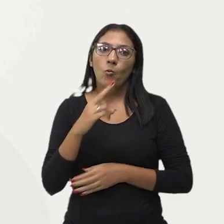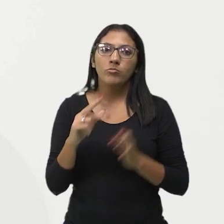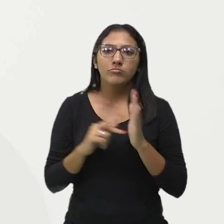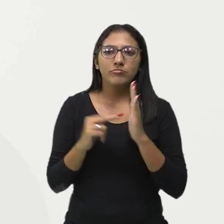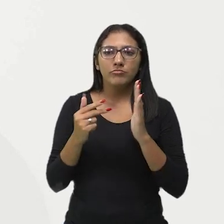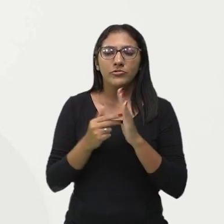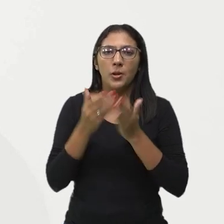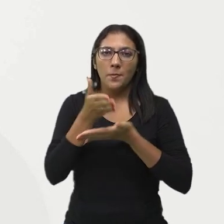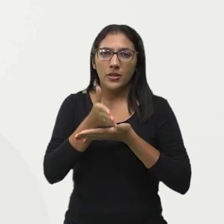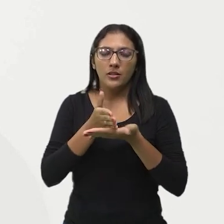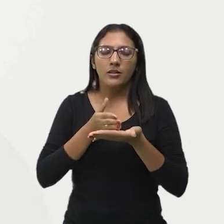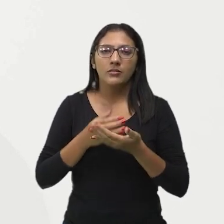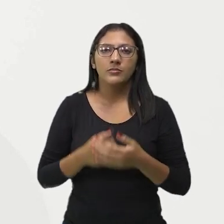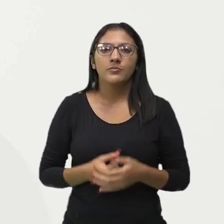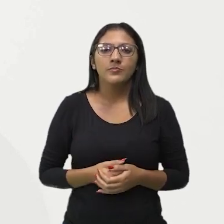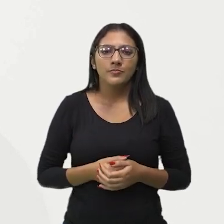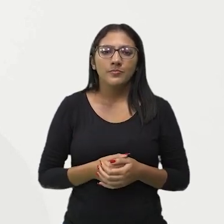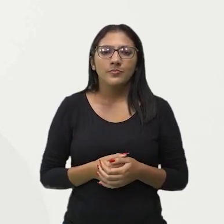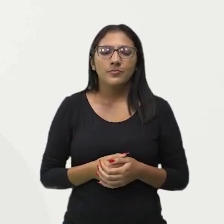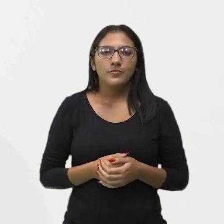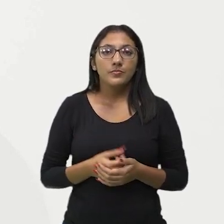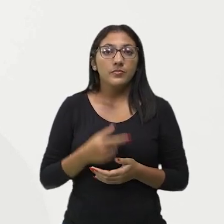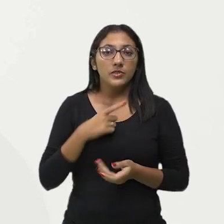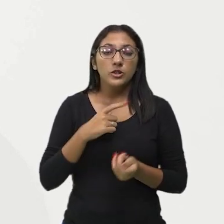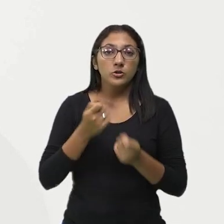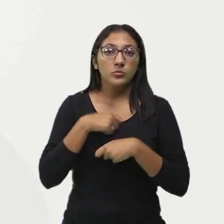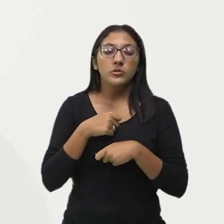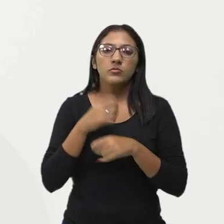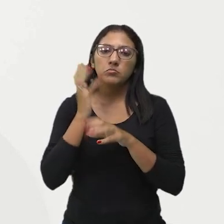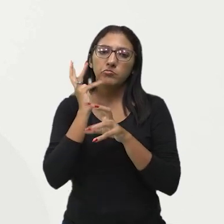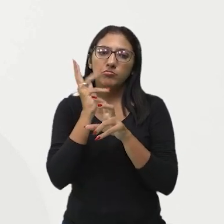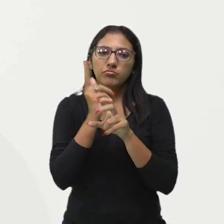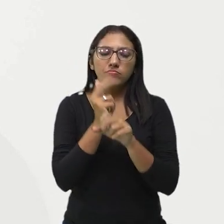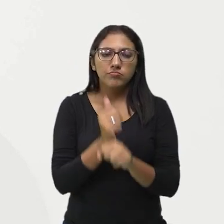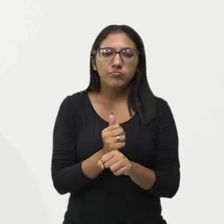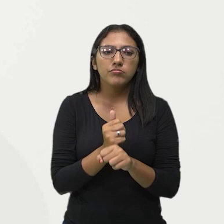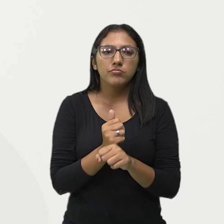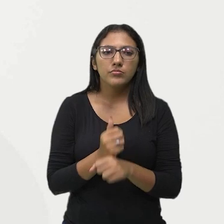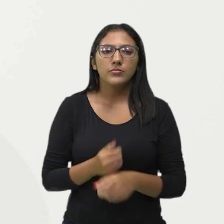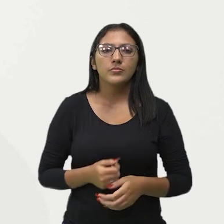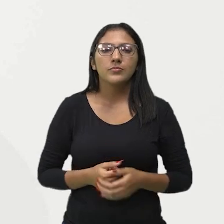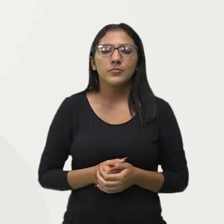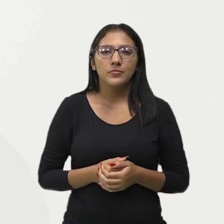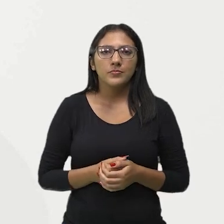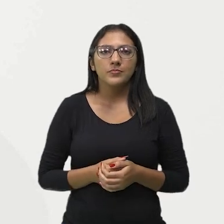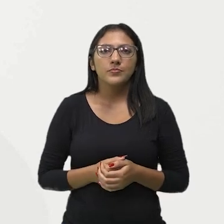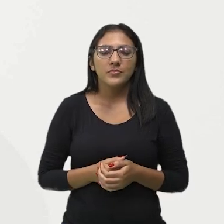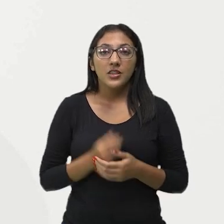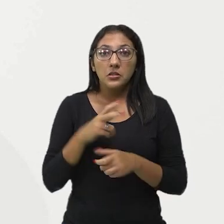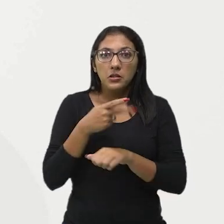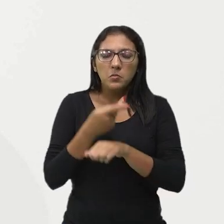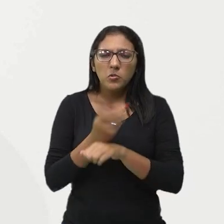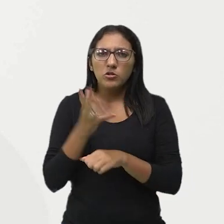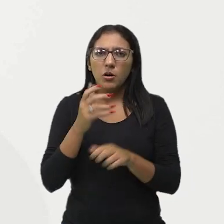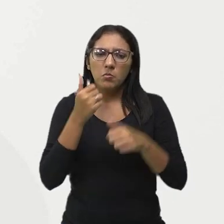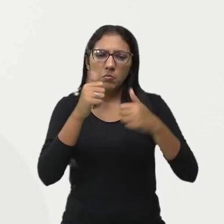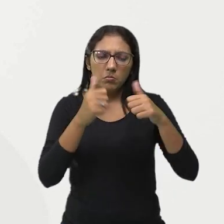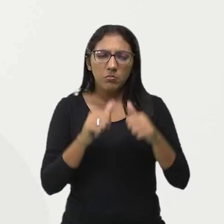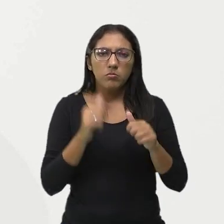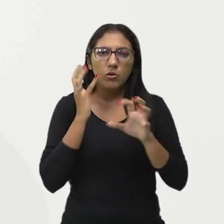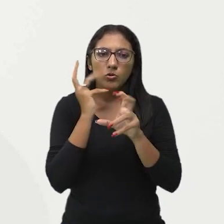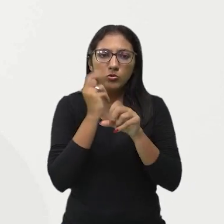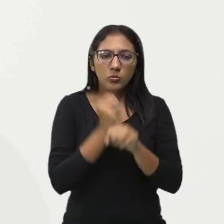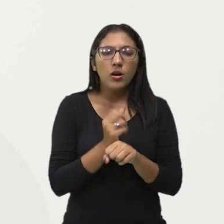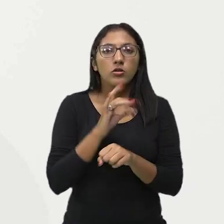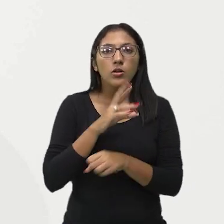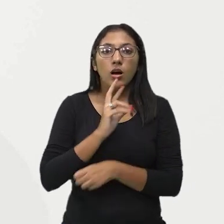da circunferência, e aí depois que a gente calcular o comprimento da circunferência, a gente vai responder o que o item quer, que ele quer que a gente determine